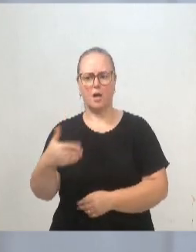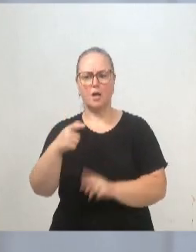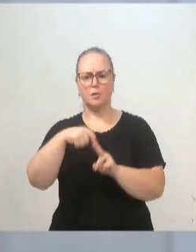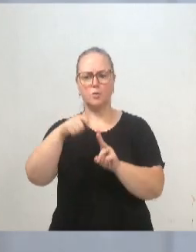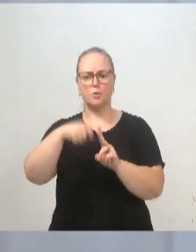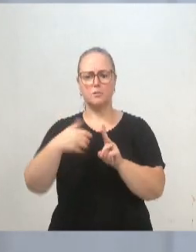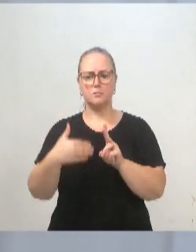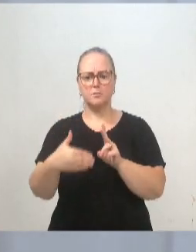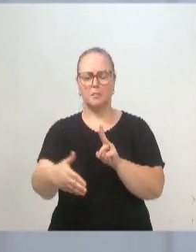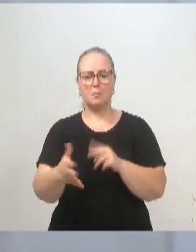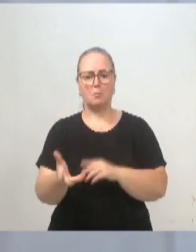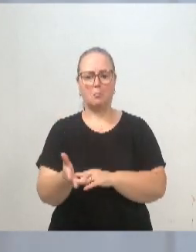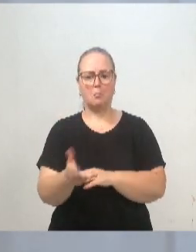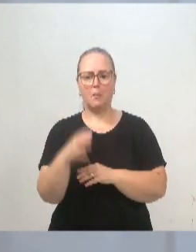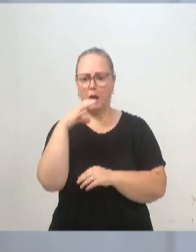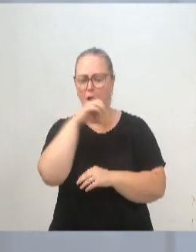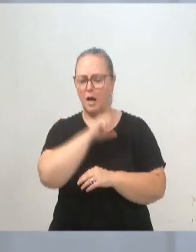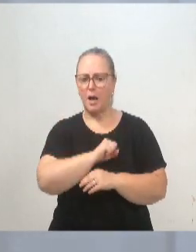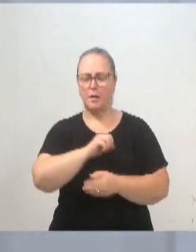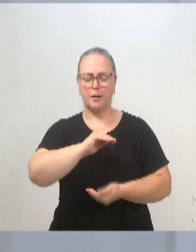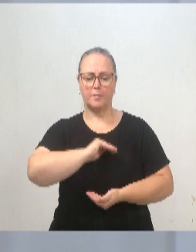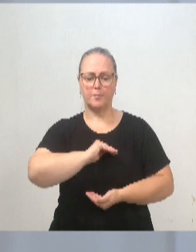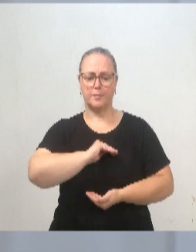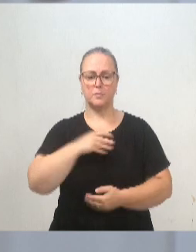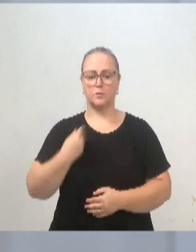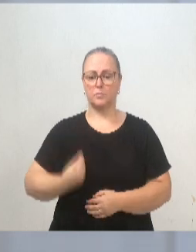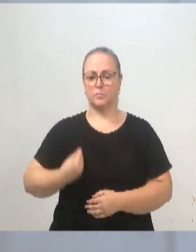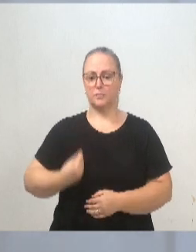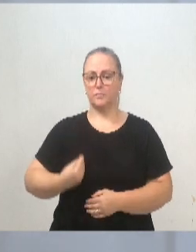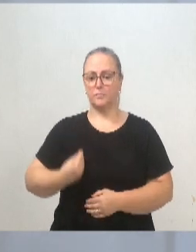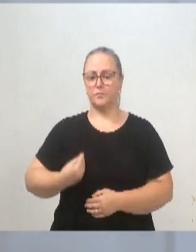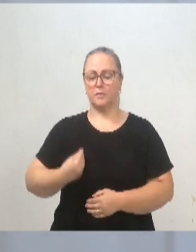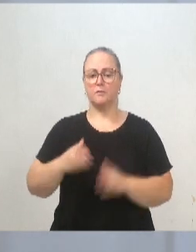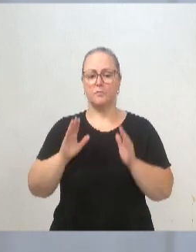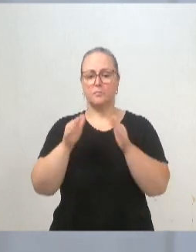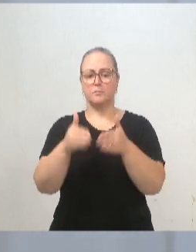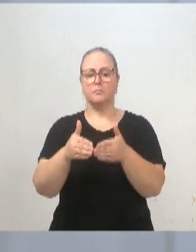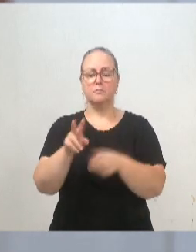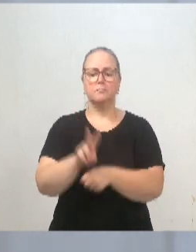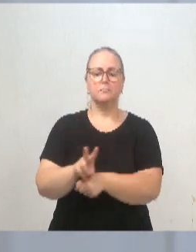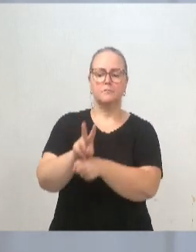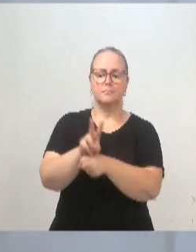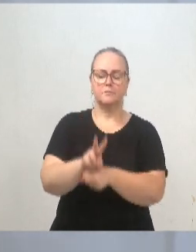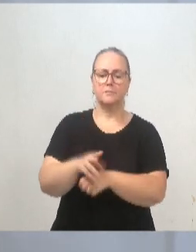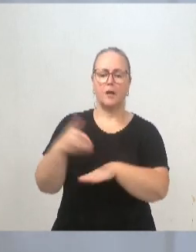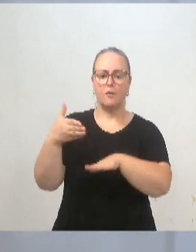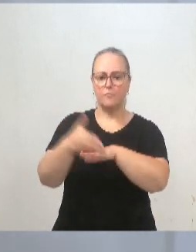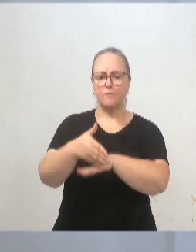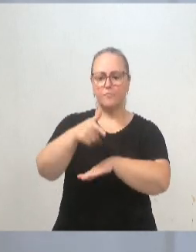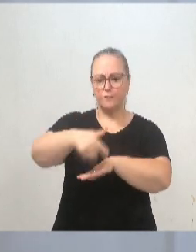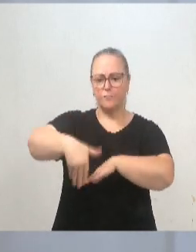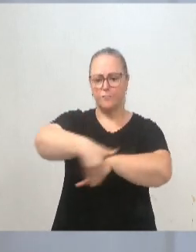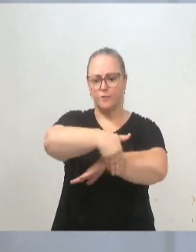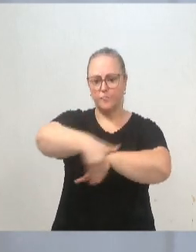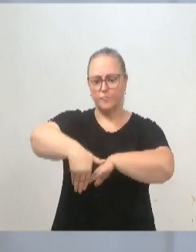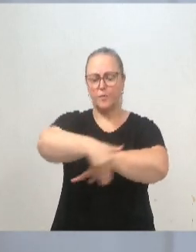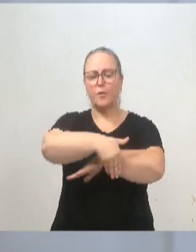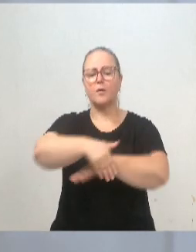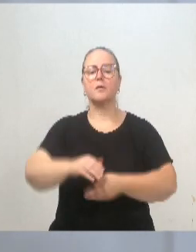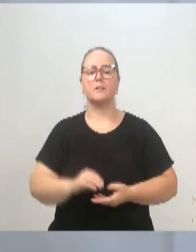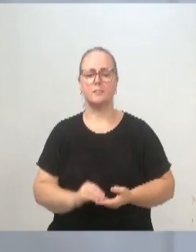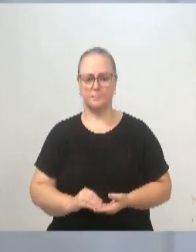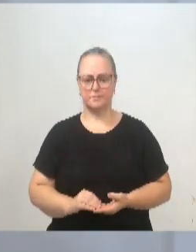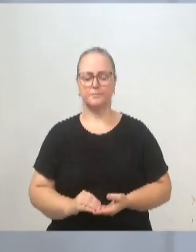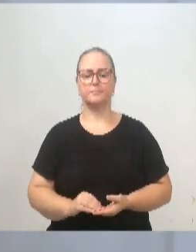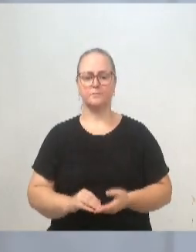foi agilizado, a equipe da Defesa Civil Nacional esteve em loco aqui em Blumenau, vistoriando, esteve na rua FIDSDEIC, e o próprio secretário Dirk reconhece